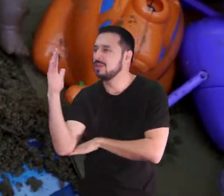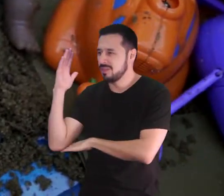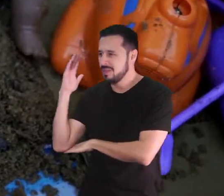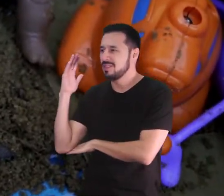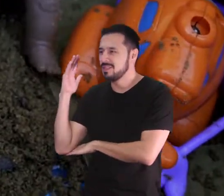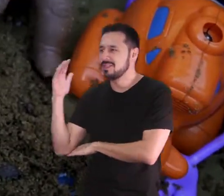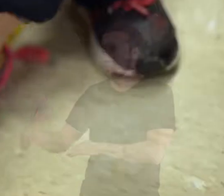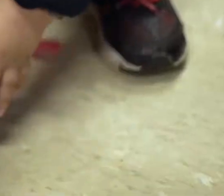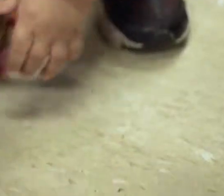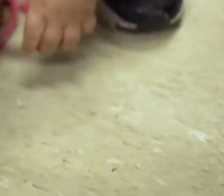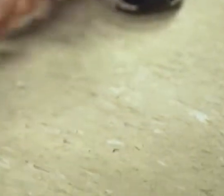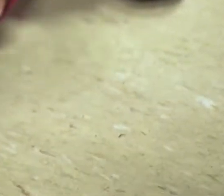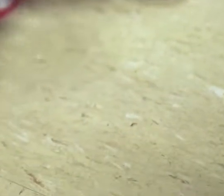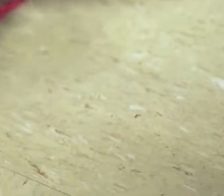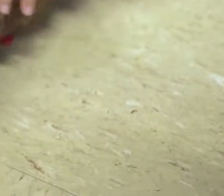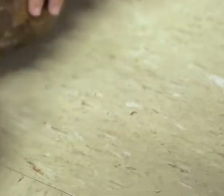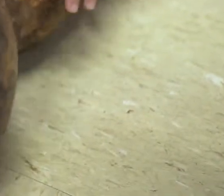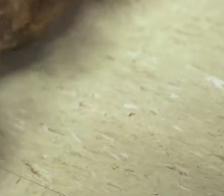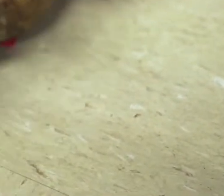interação com a natureza.